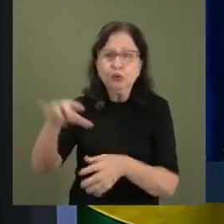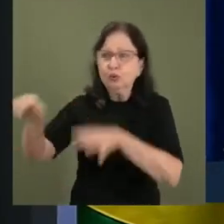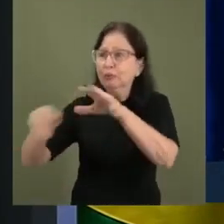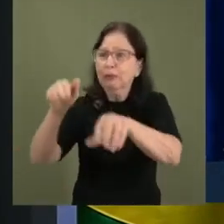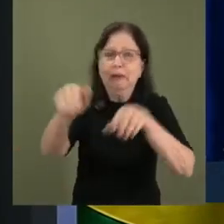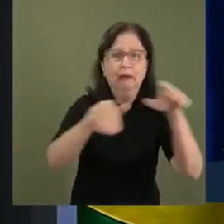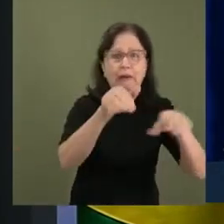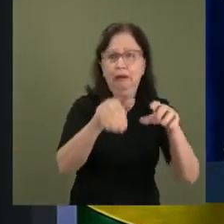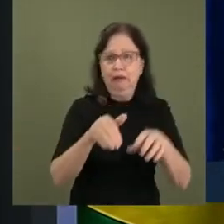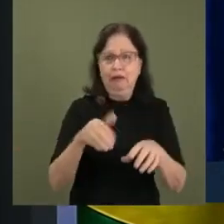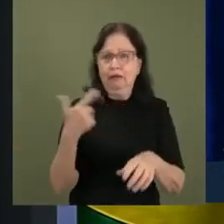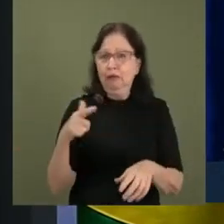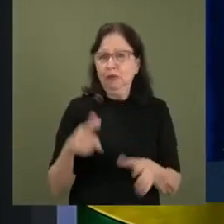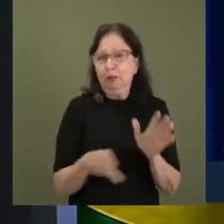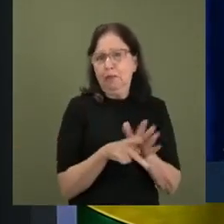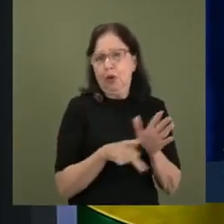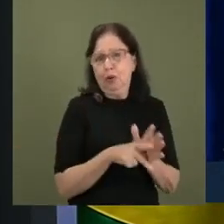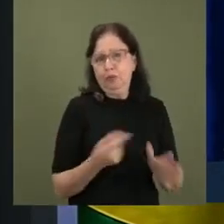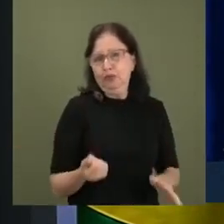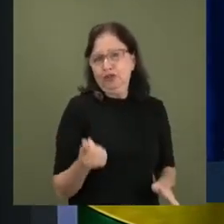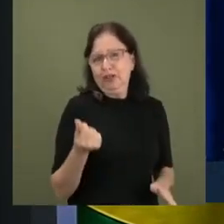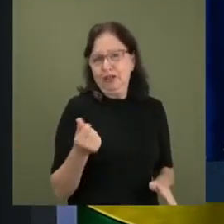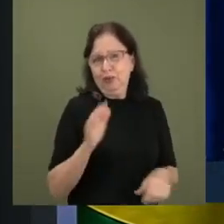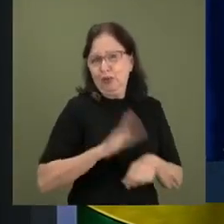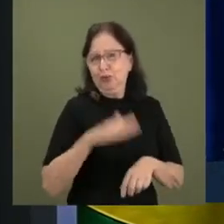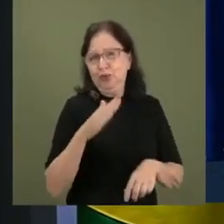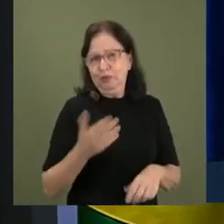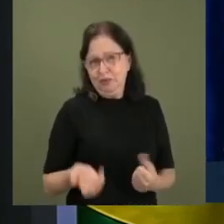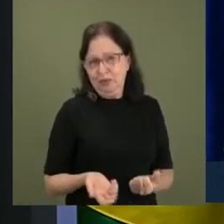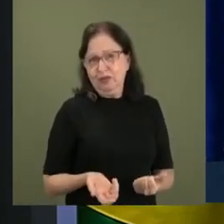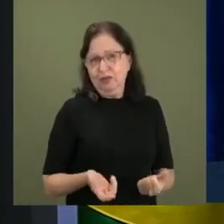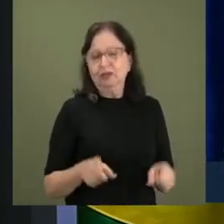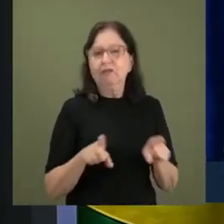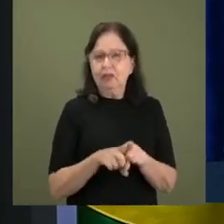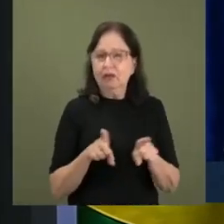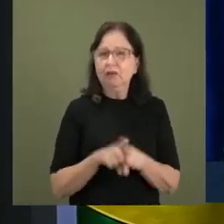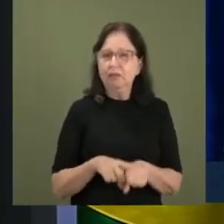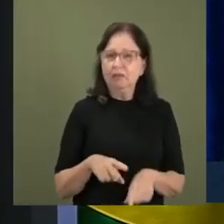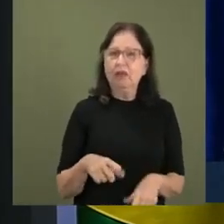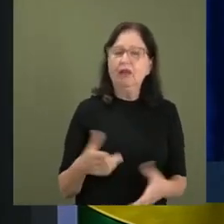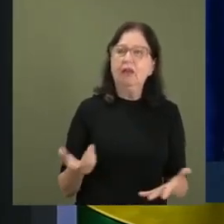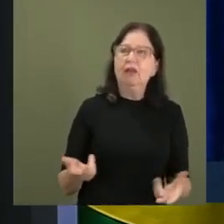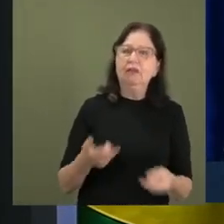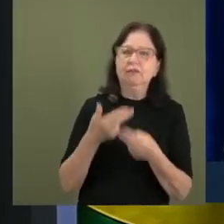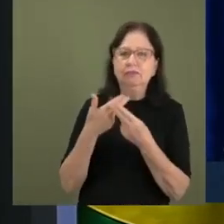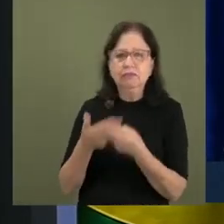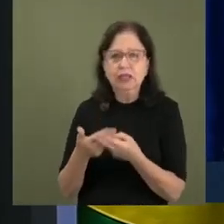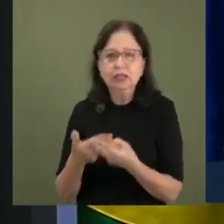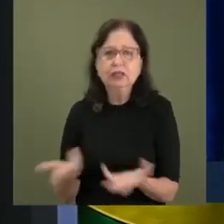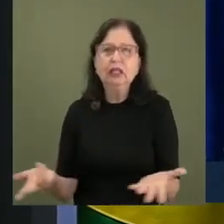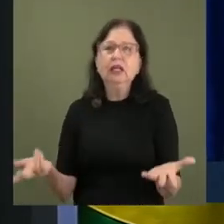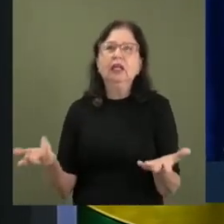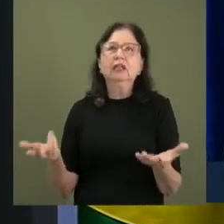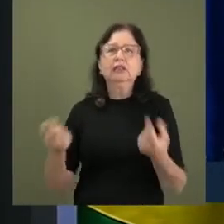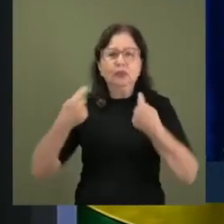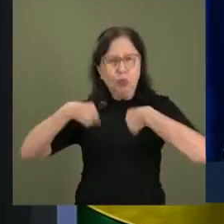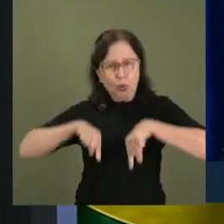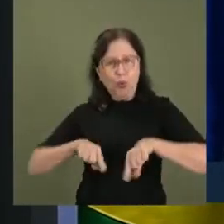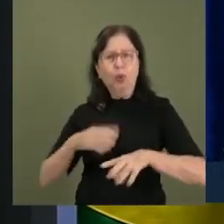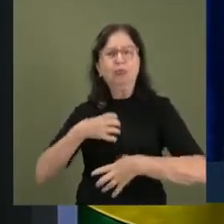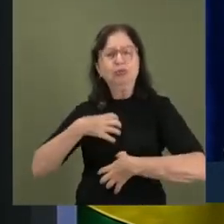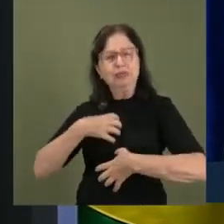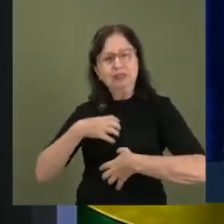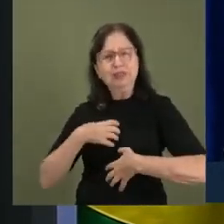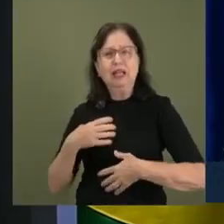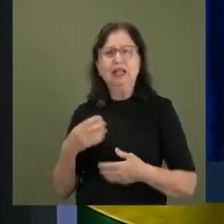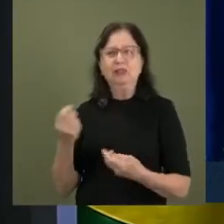ali. Né? Além de todos os sintomas tradicionais que a gente tem de tolerância, abstinência, desejo persistente, incapacidade